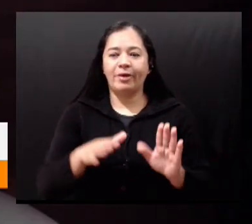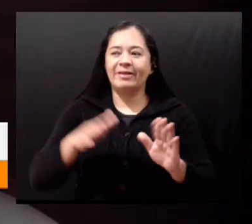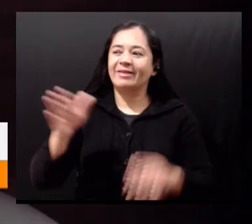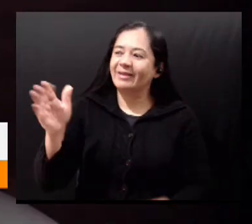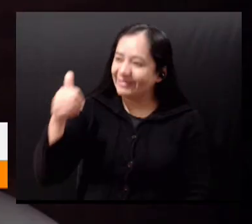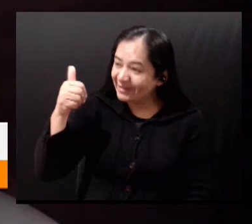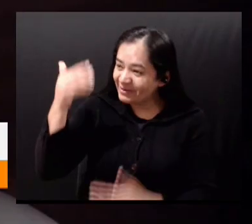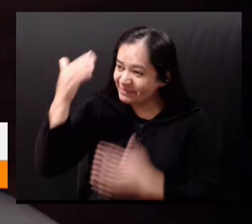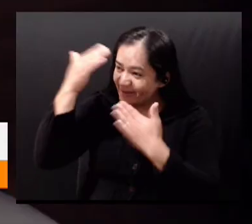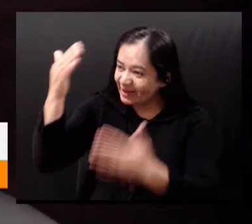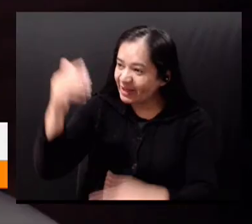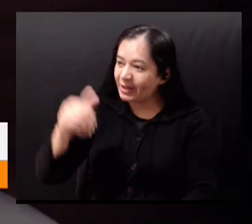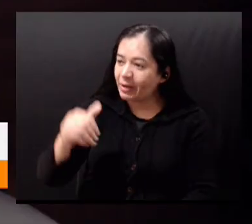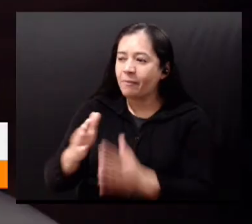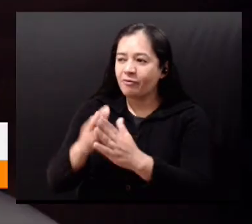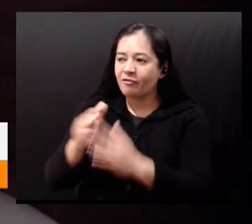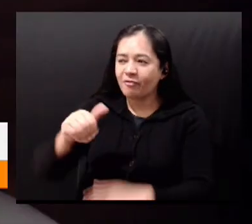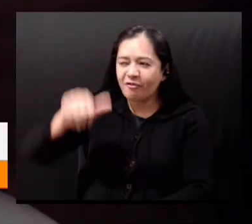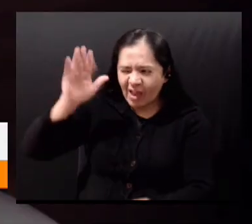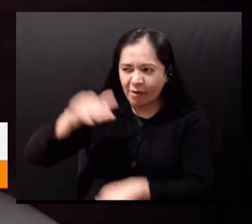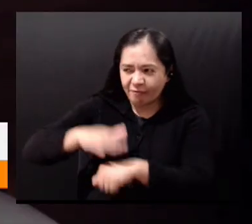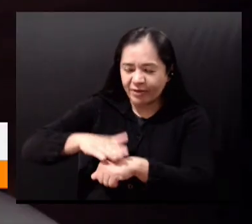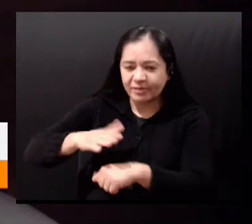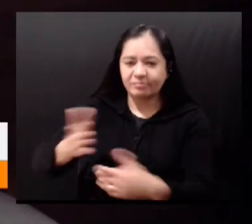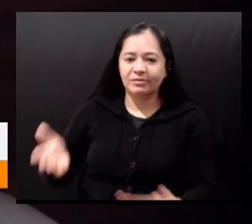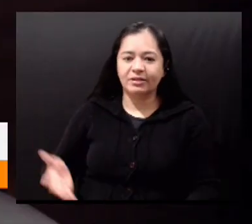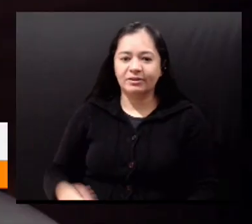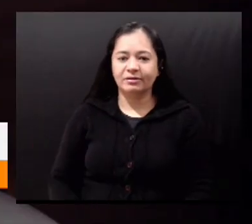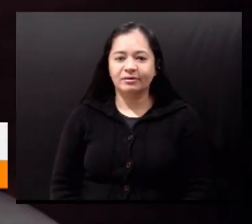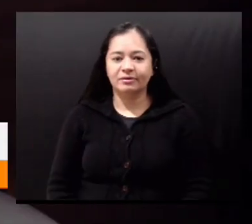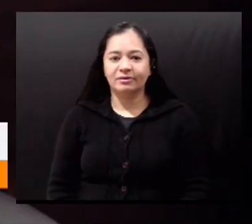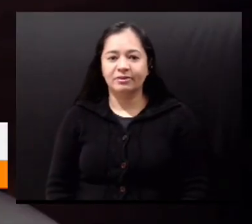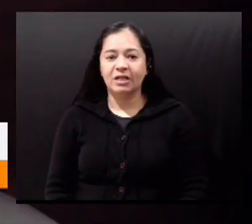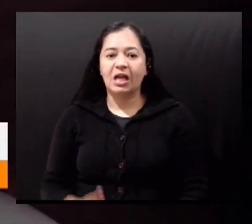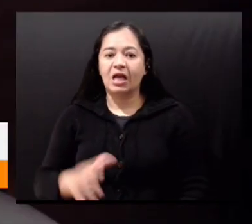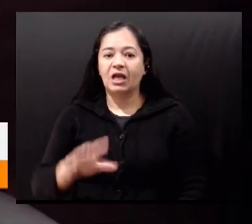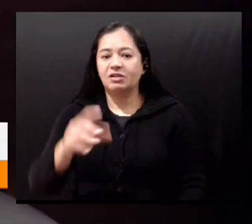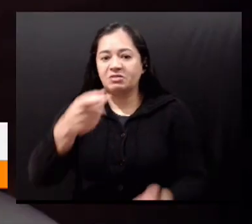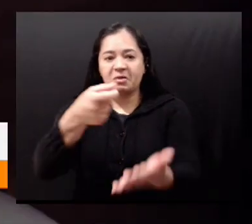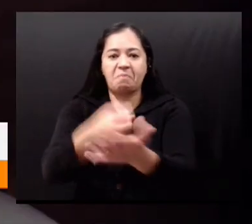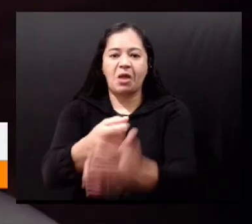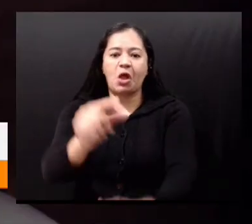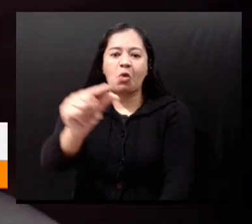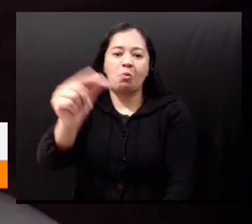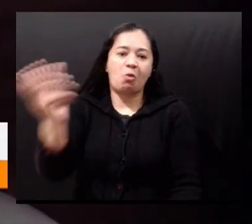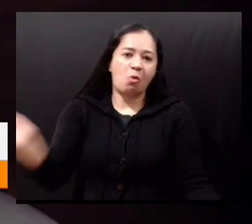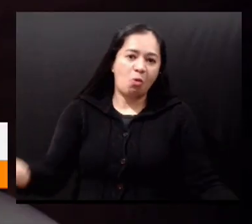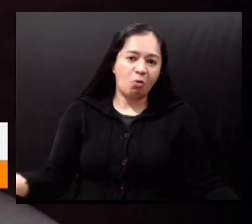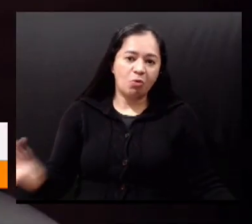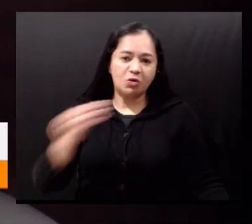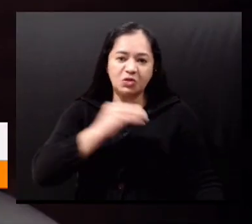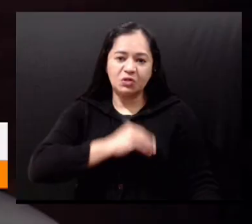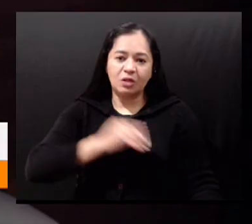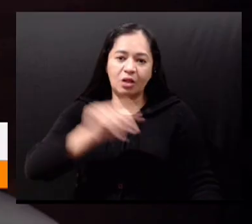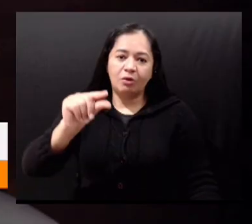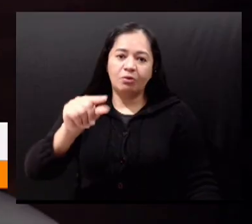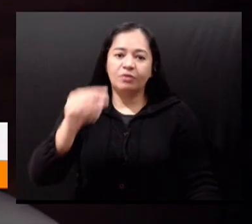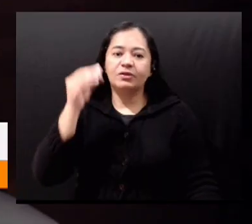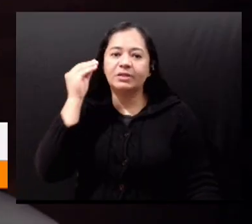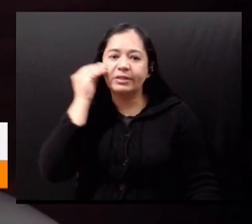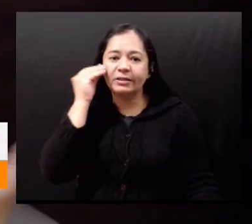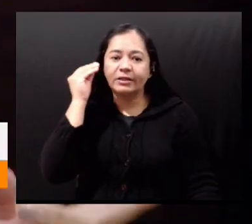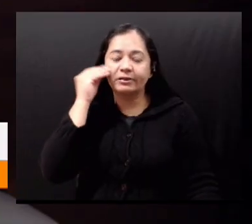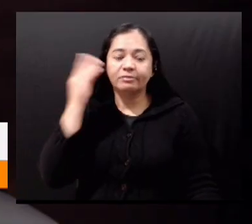isso daqui. exato, Muitas vezes não é bem remunerado ou não é uhum, remunerado de acordo, e aí você está tentando consumir. Então a gente está